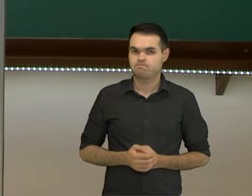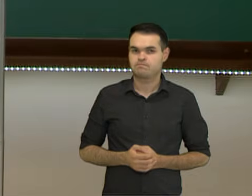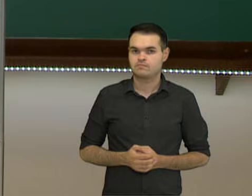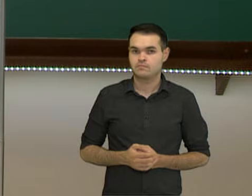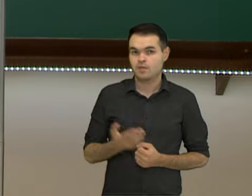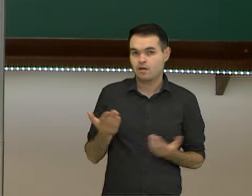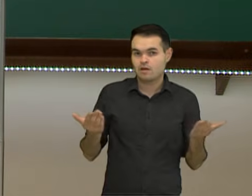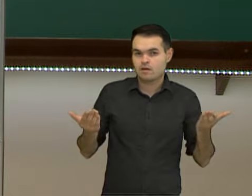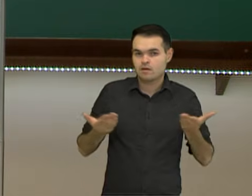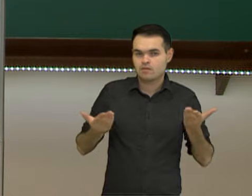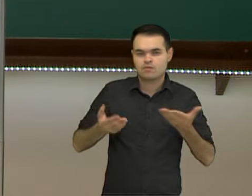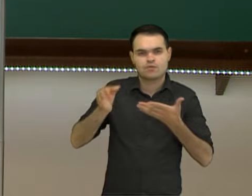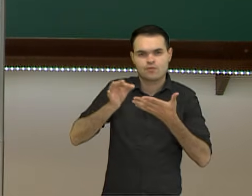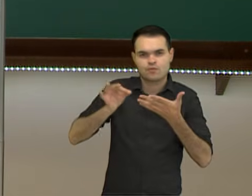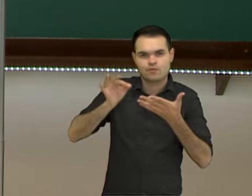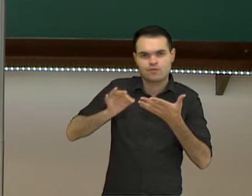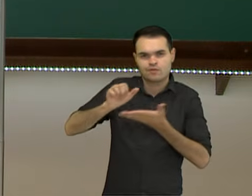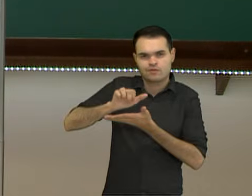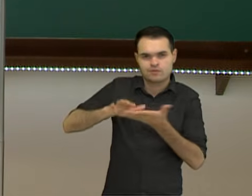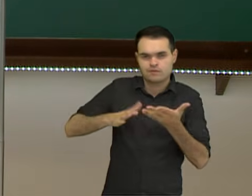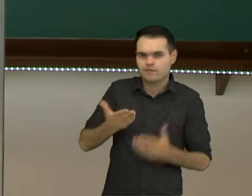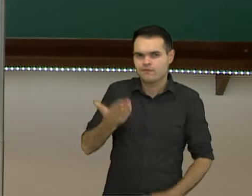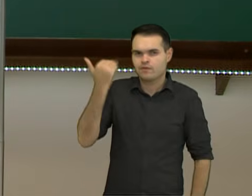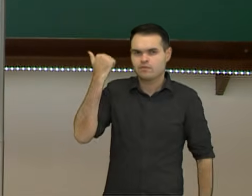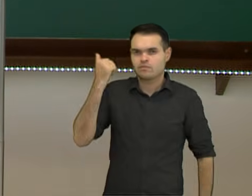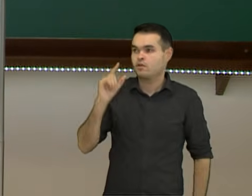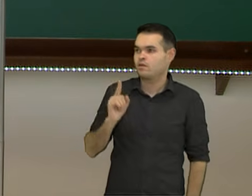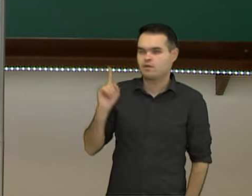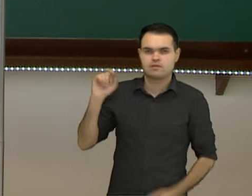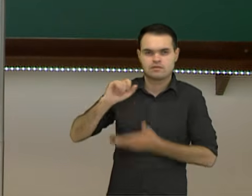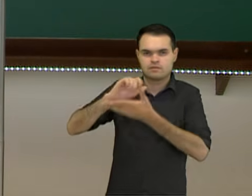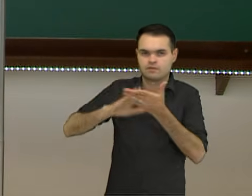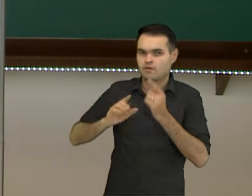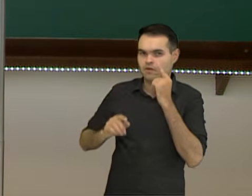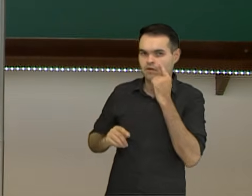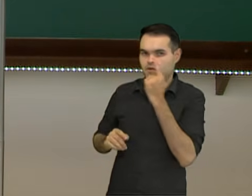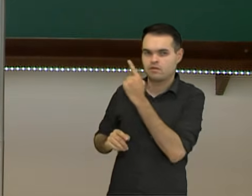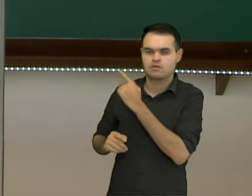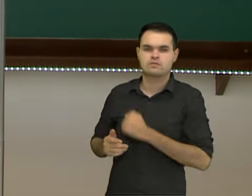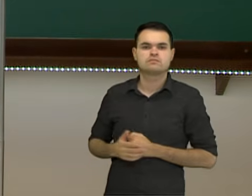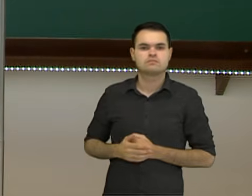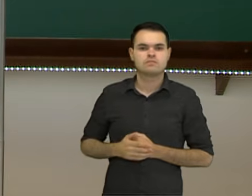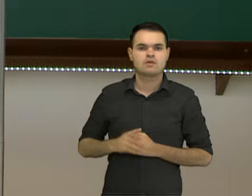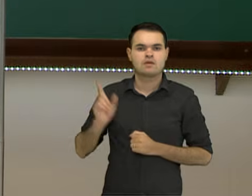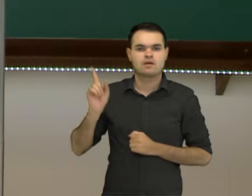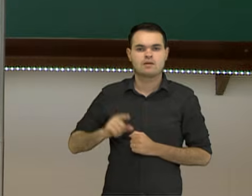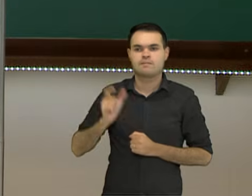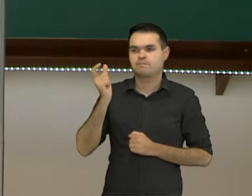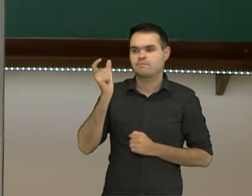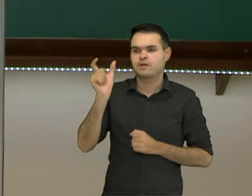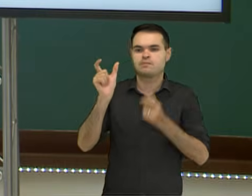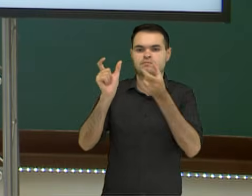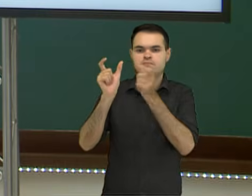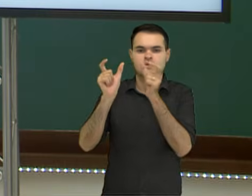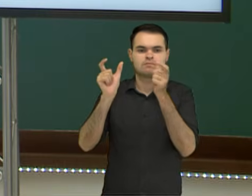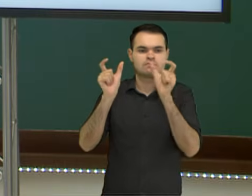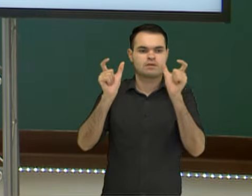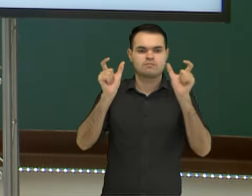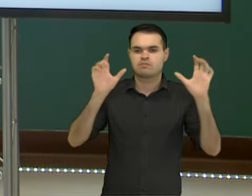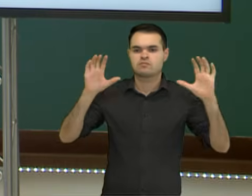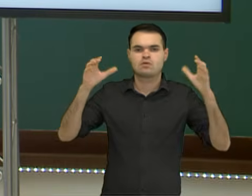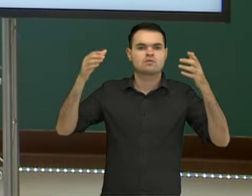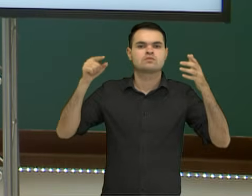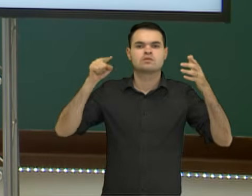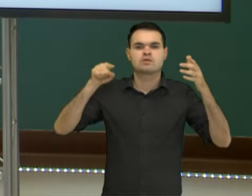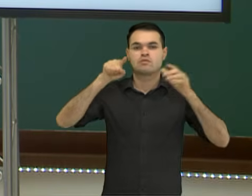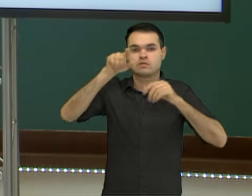Pessoal, vamos então corrigir as nossas atividades, né? Essa atividade aqui, ó. Então é um conjunto de 4 palavras para você